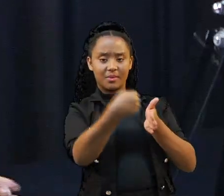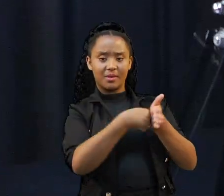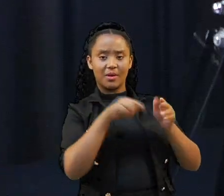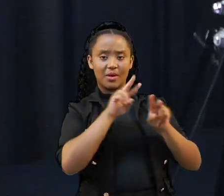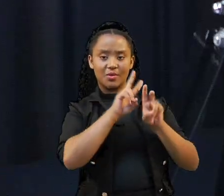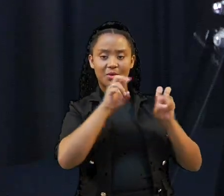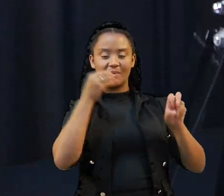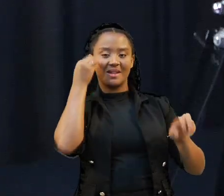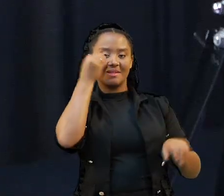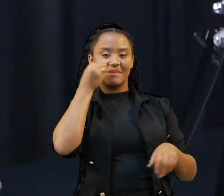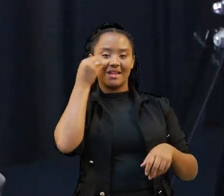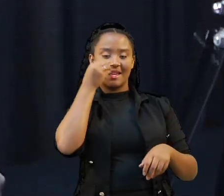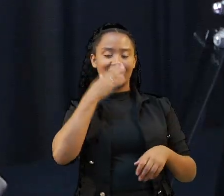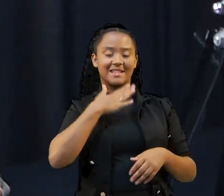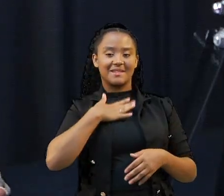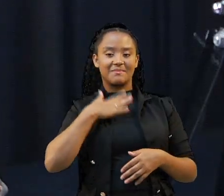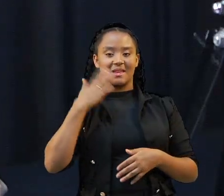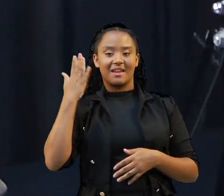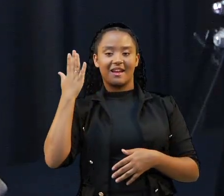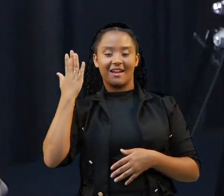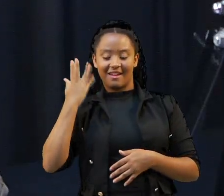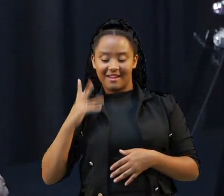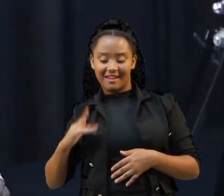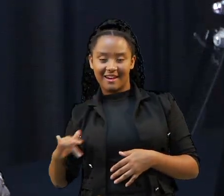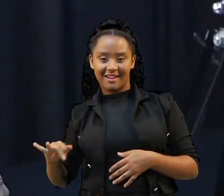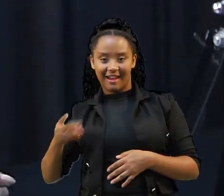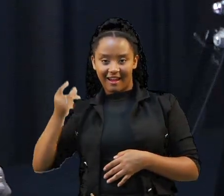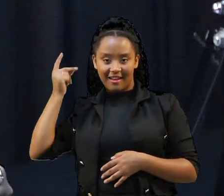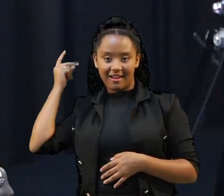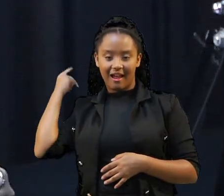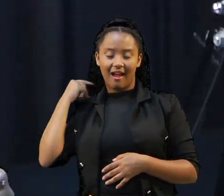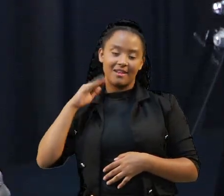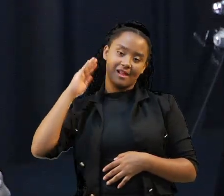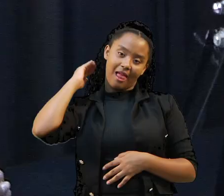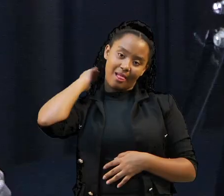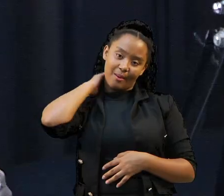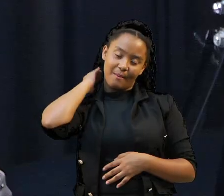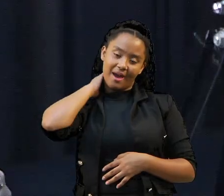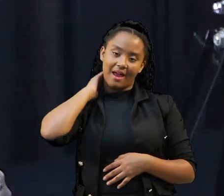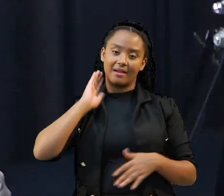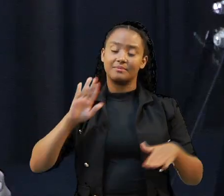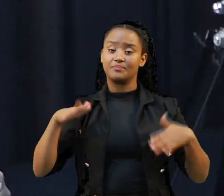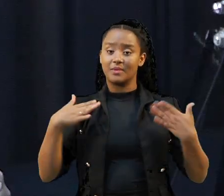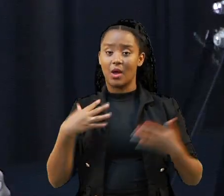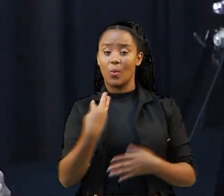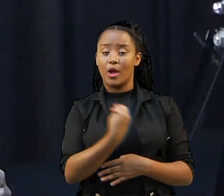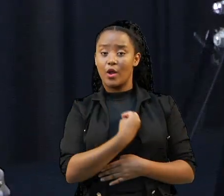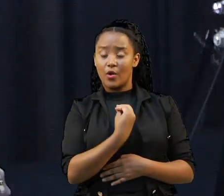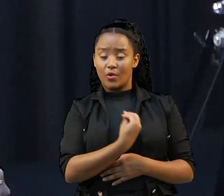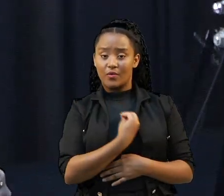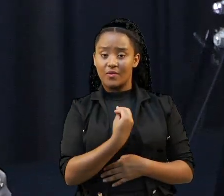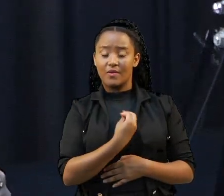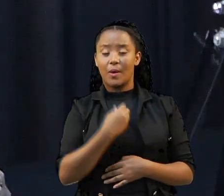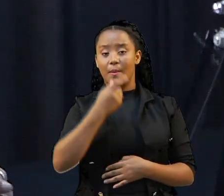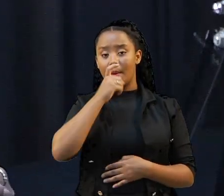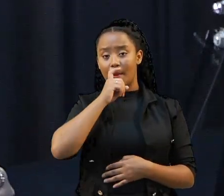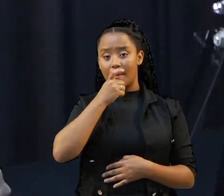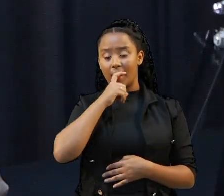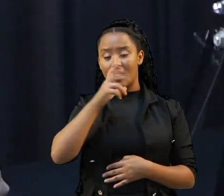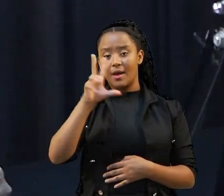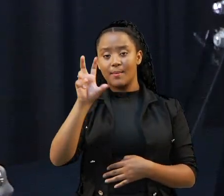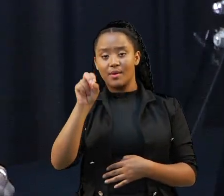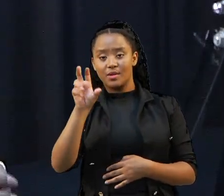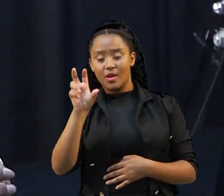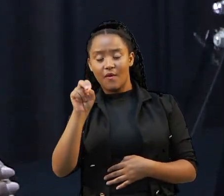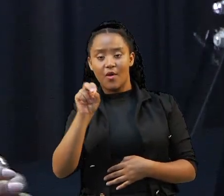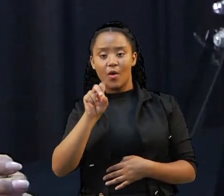Você perguntou da minha infância, né, lá no Pará. Lá no Pará, eu vivi com meus pais, com meus avós, com